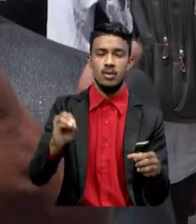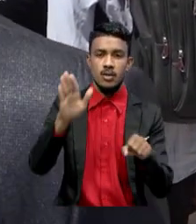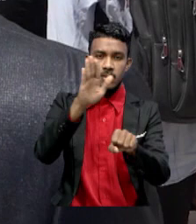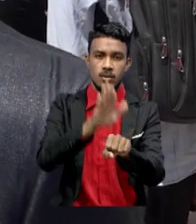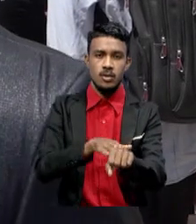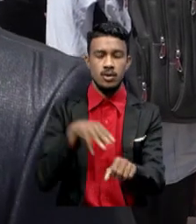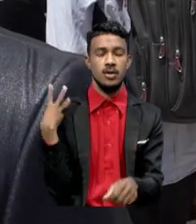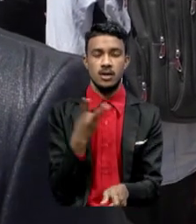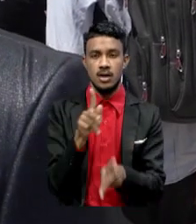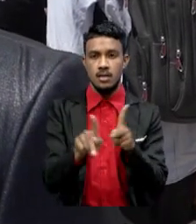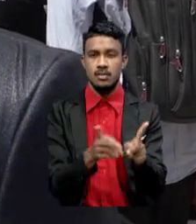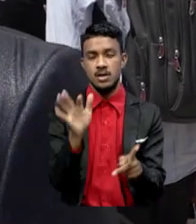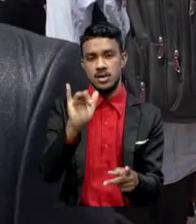agora